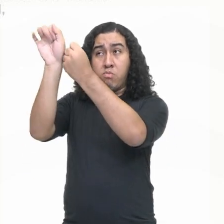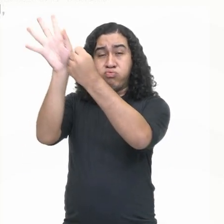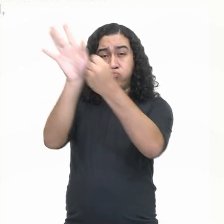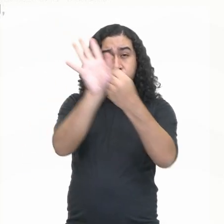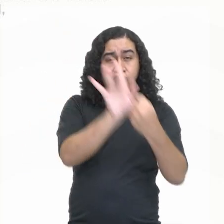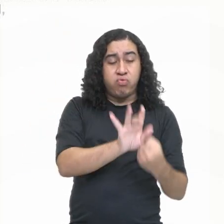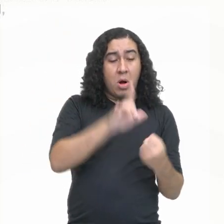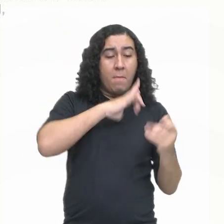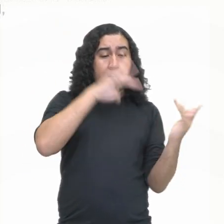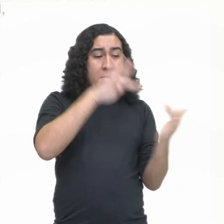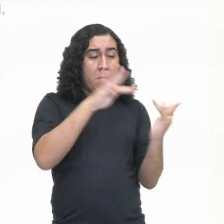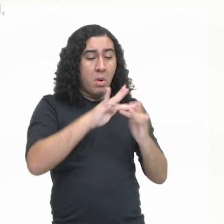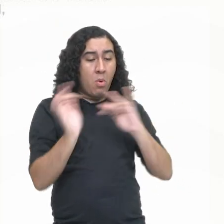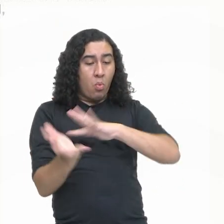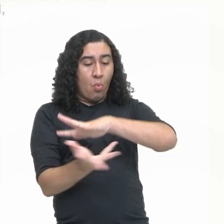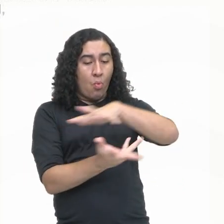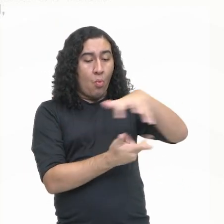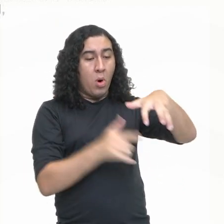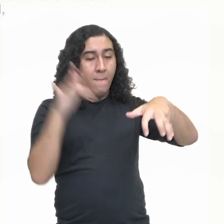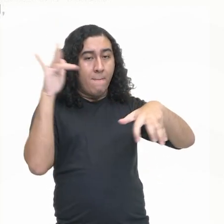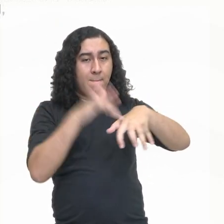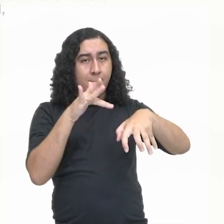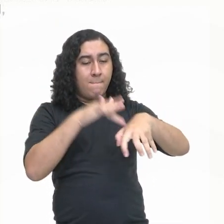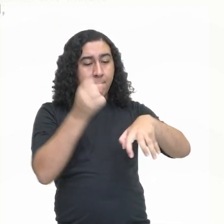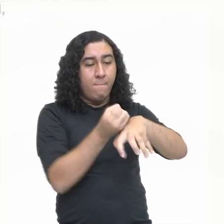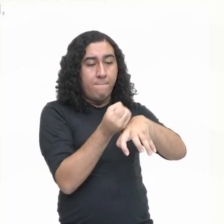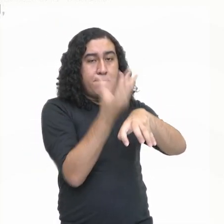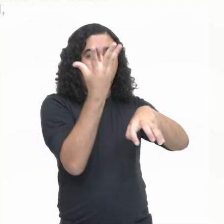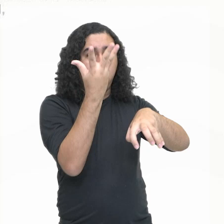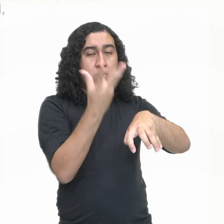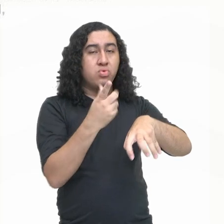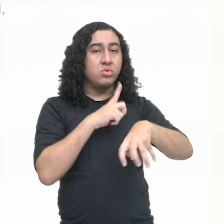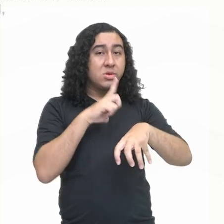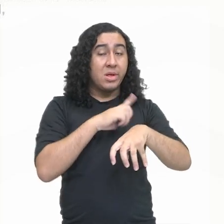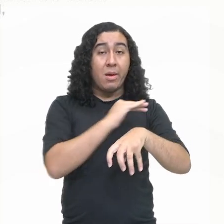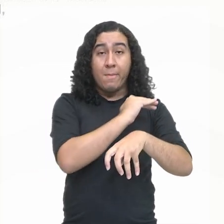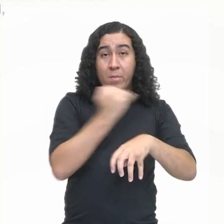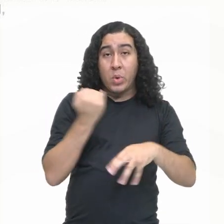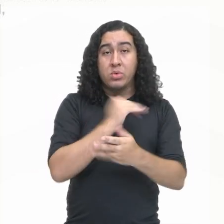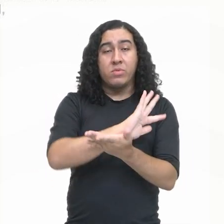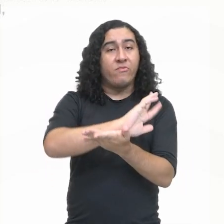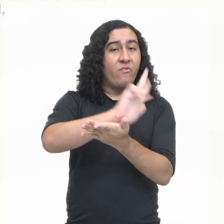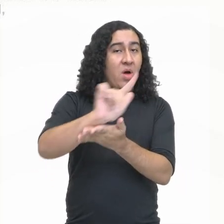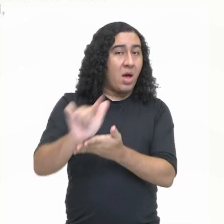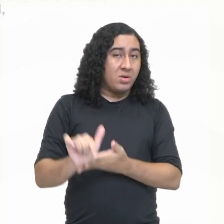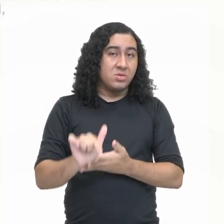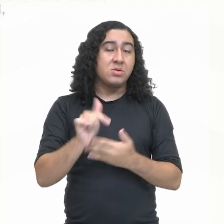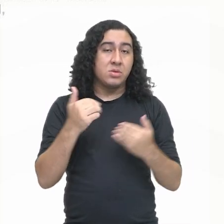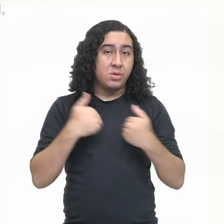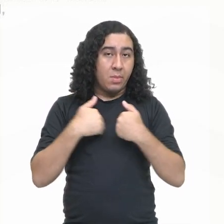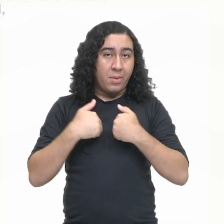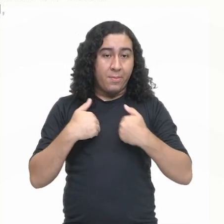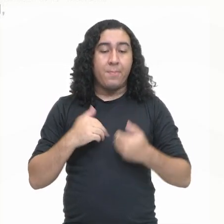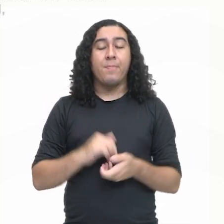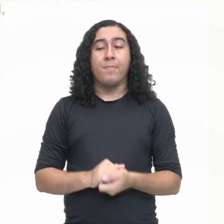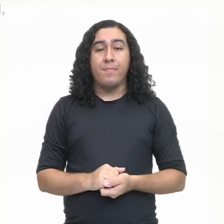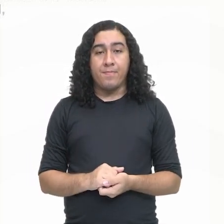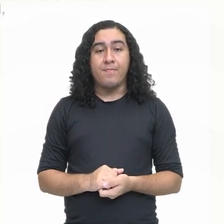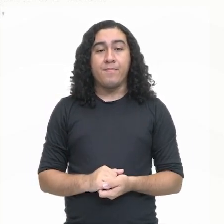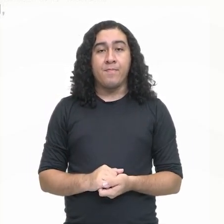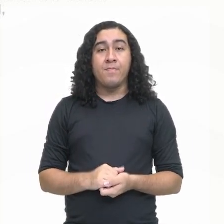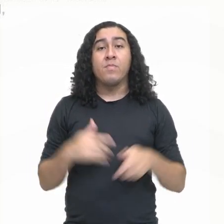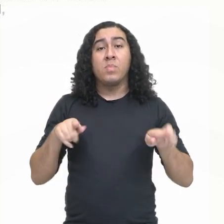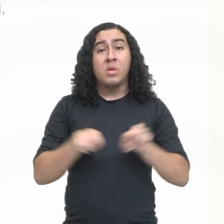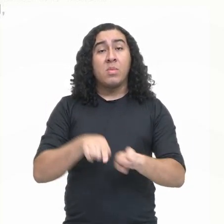atingiu, levando os animais à extinção, certo? Então, aí nós falamos,